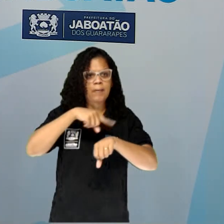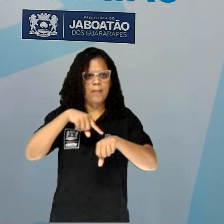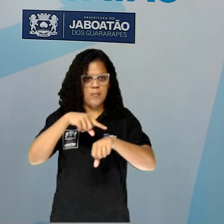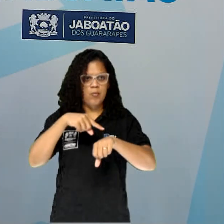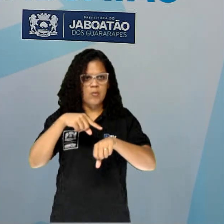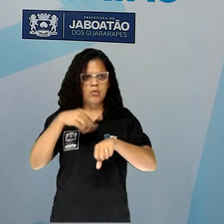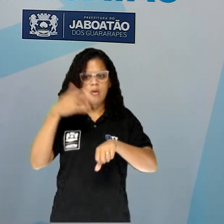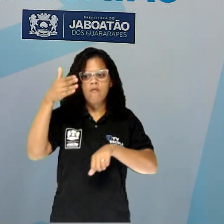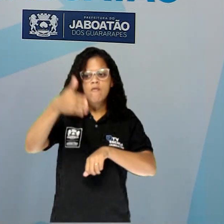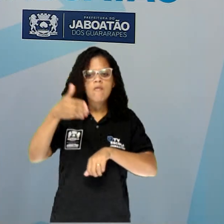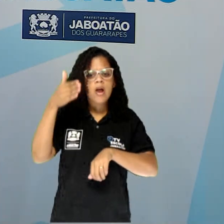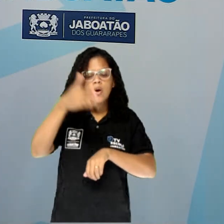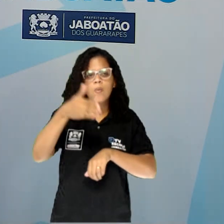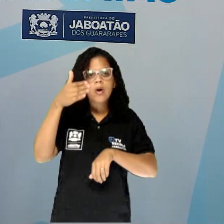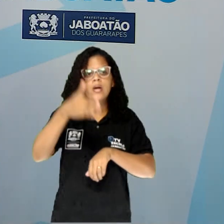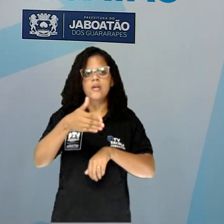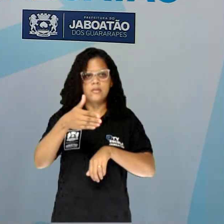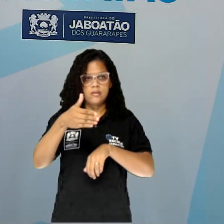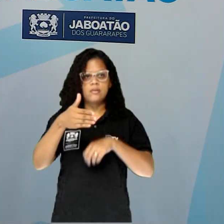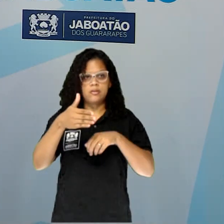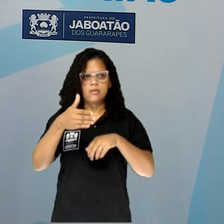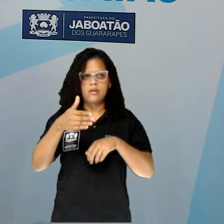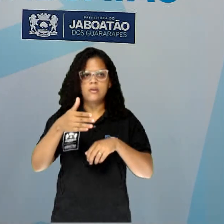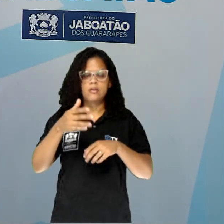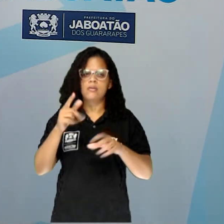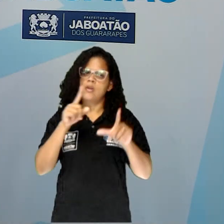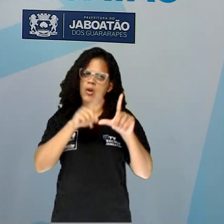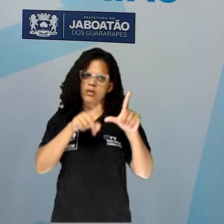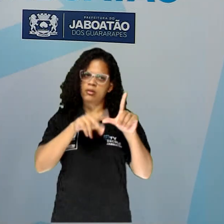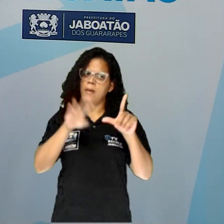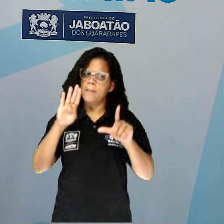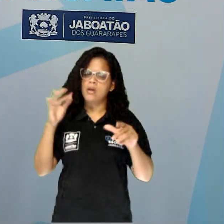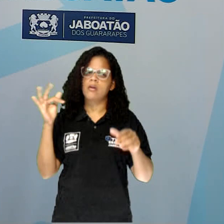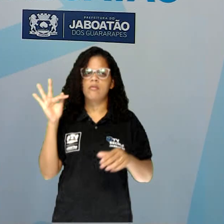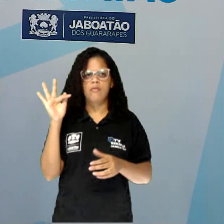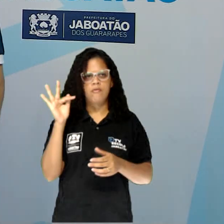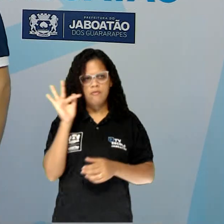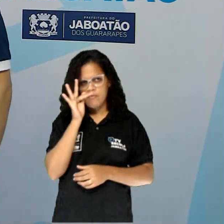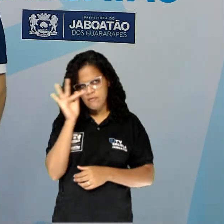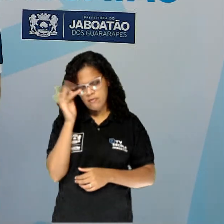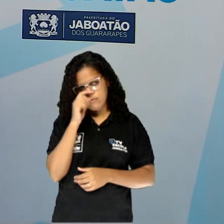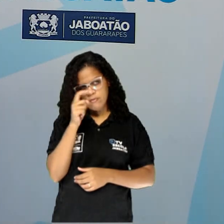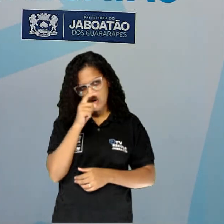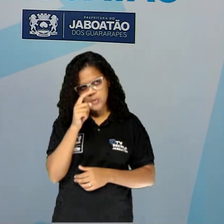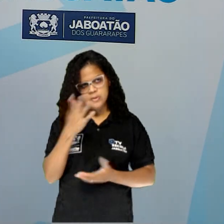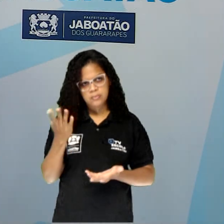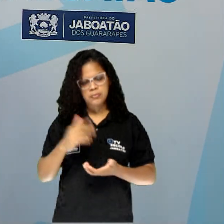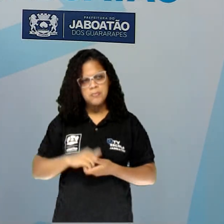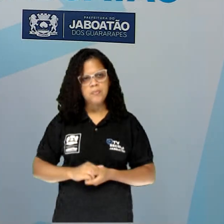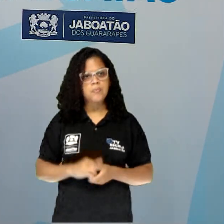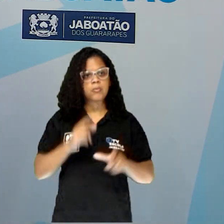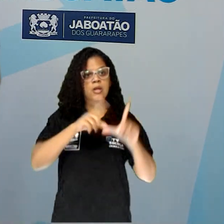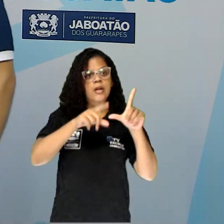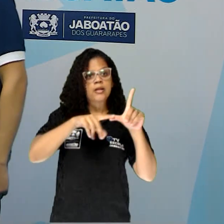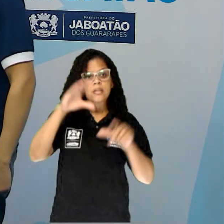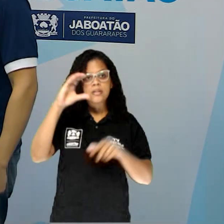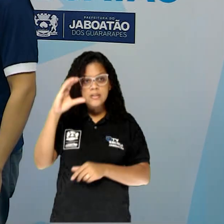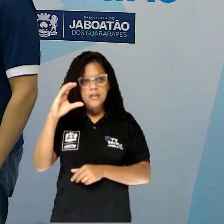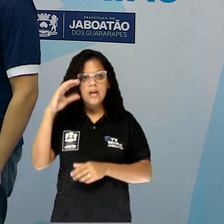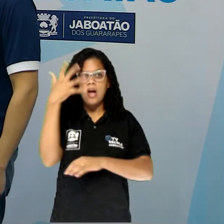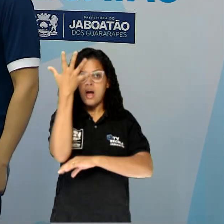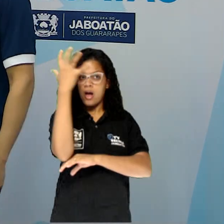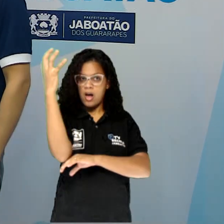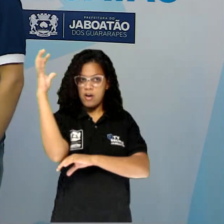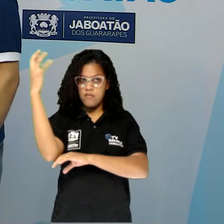gente não tem esse item B como item verdadeiro. O item C, em árvores da floresta e